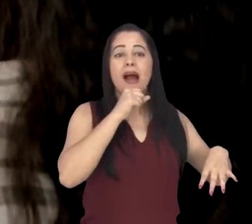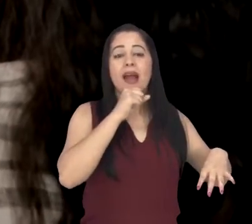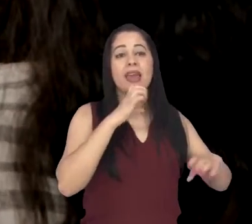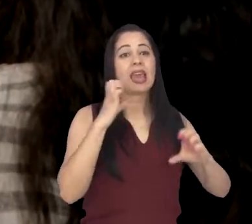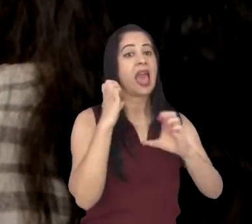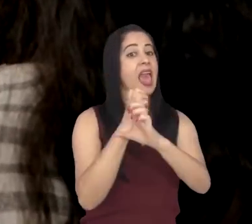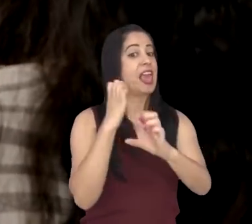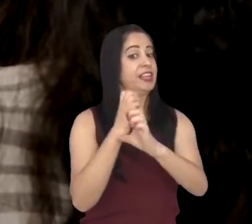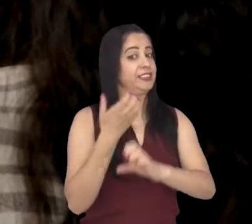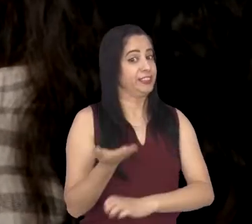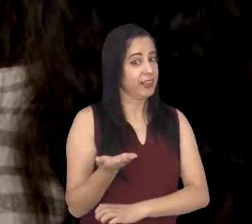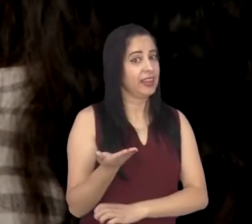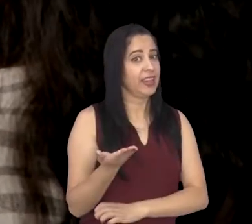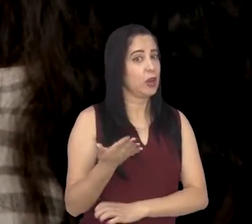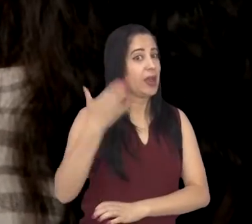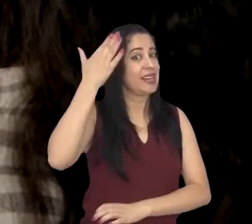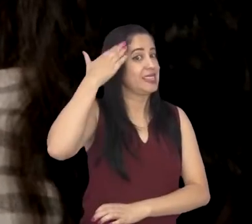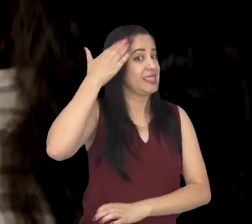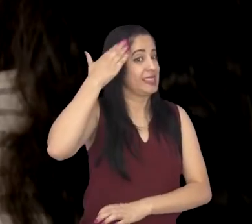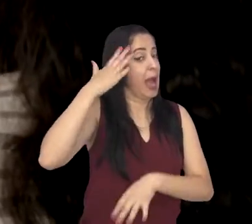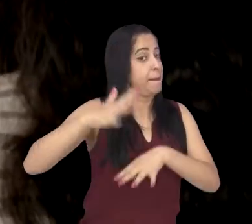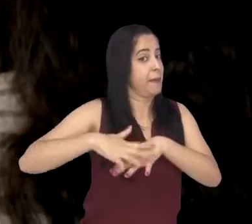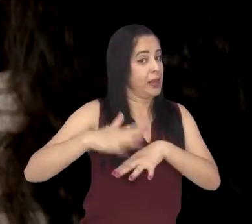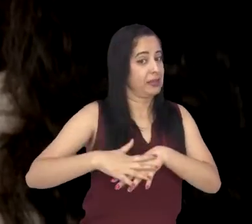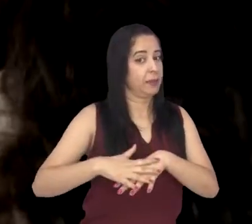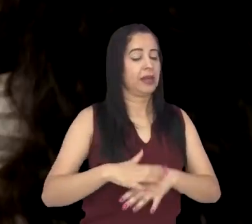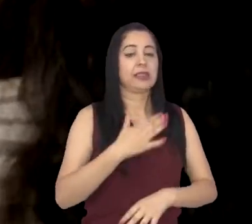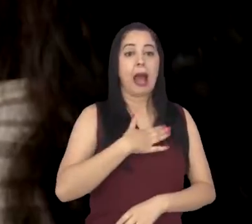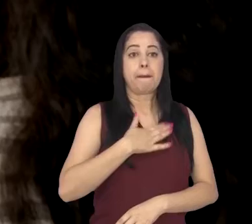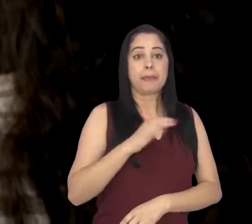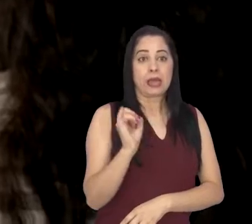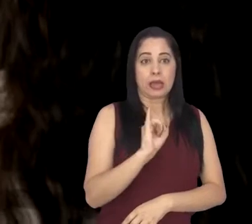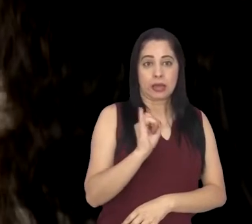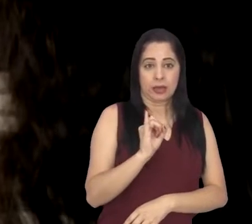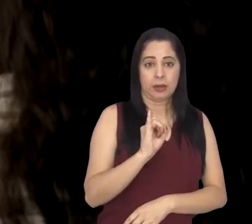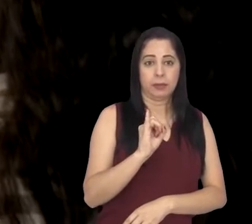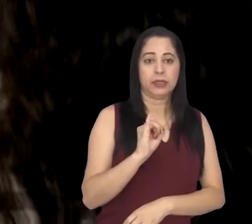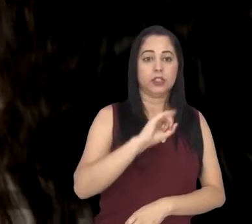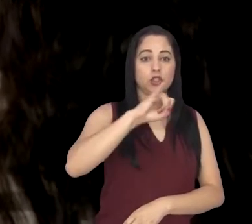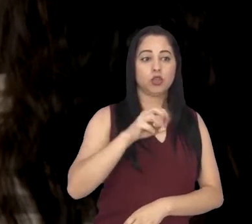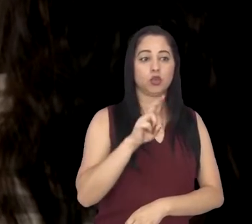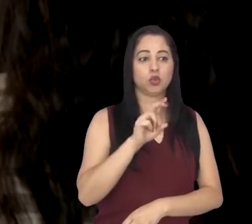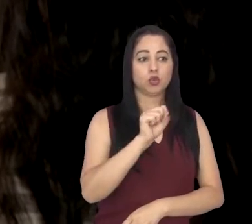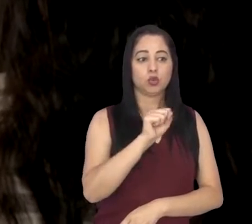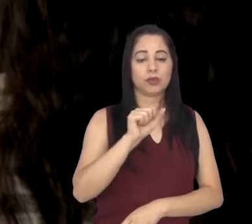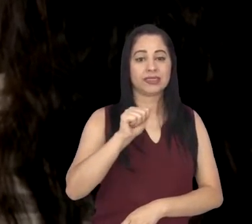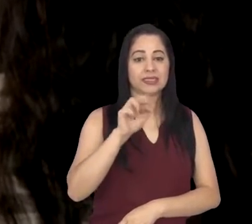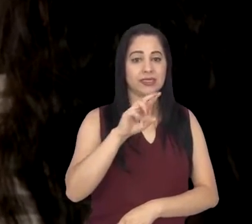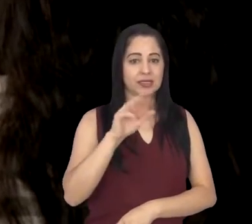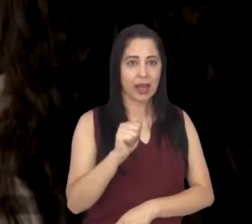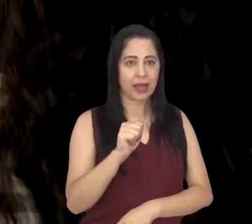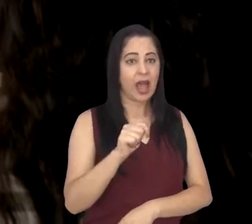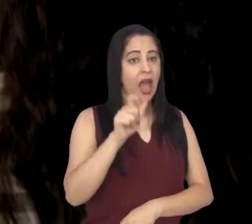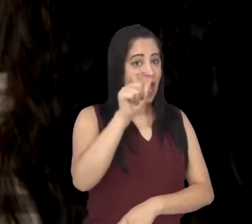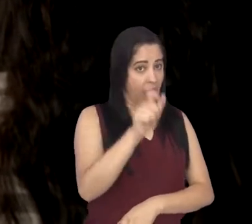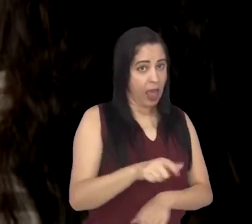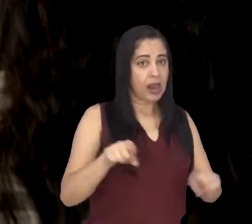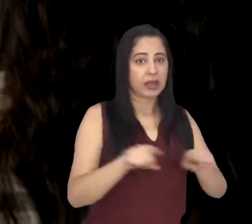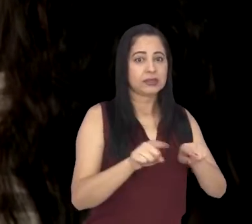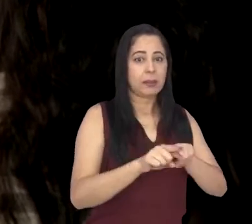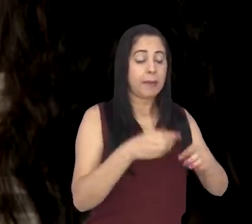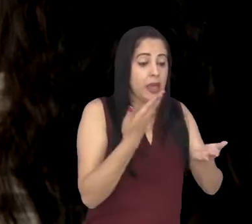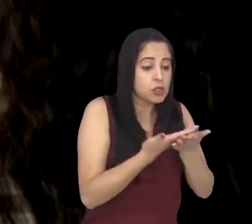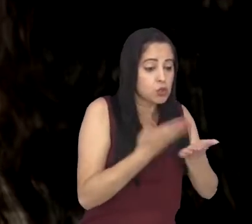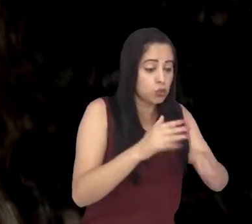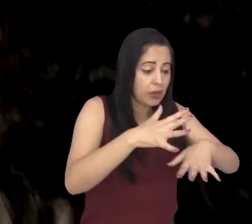tudo, parecia o Einstein. E chique, minha irmã, a Jussara Viva, está em Bauru ainda, ela também fez matemática. Aí eu falei, meu